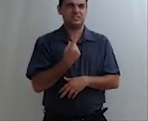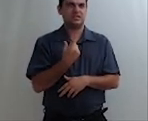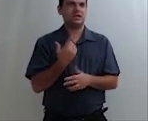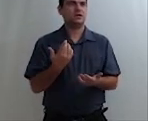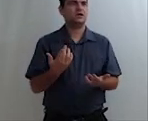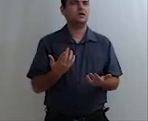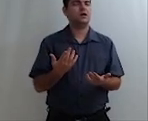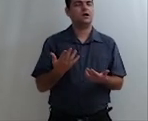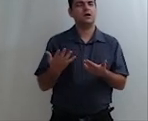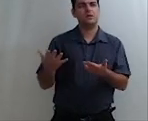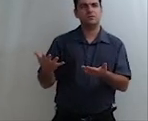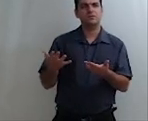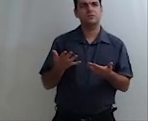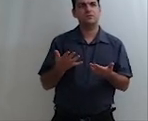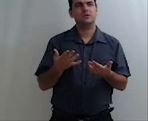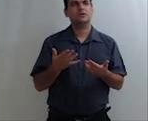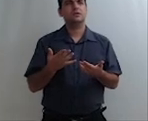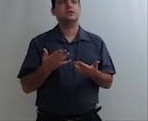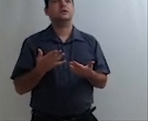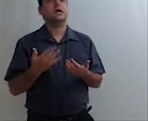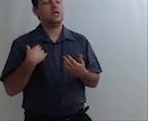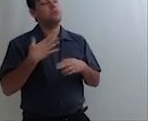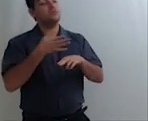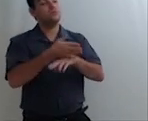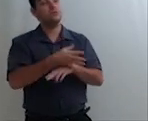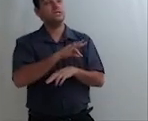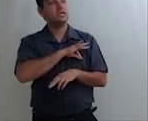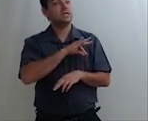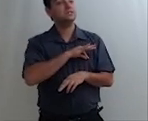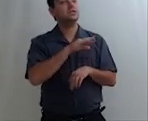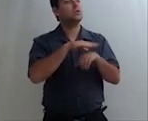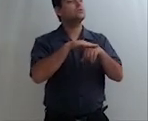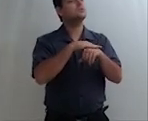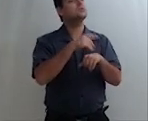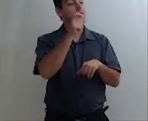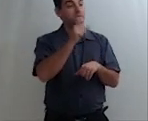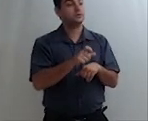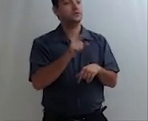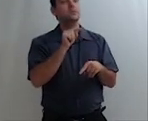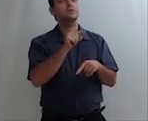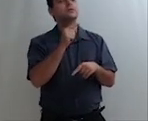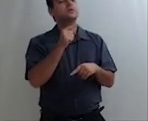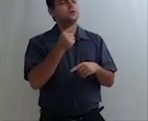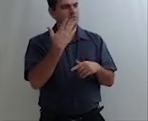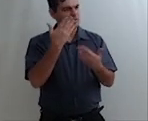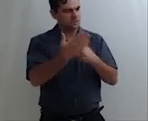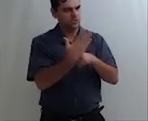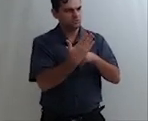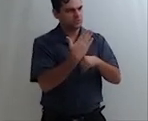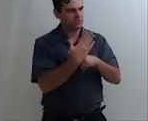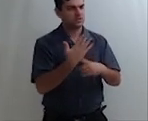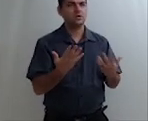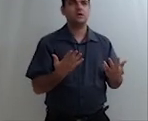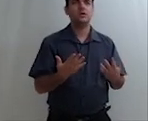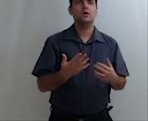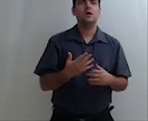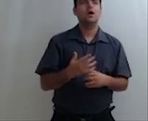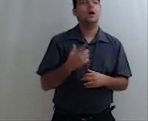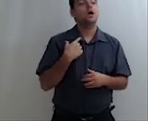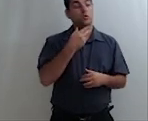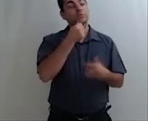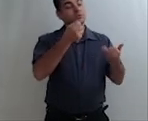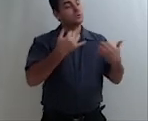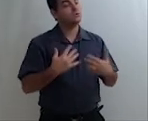S eu fui à Delegacia conversar com o delegado que estava presidindo esses par e o delegado falou comigo eu tenho